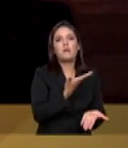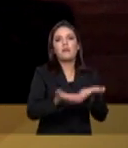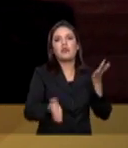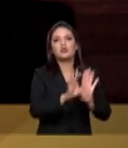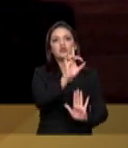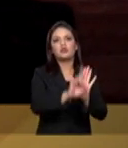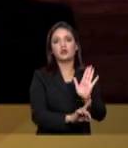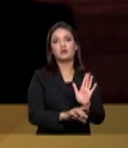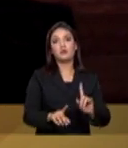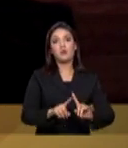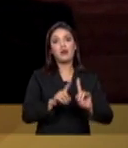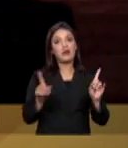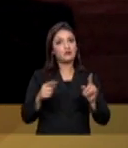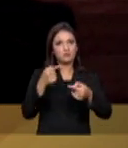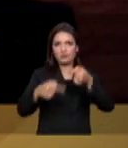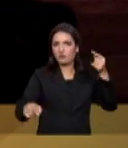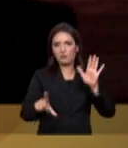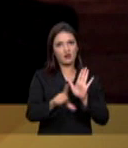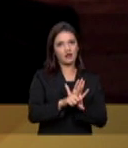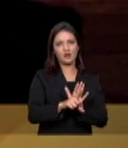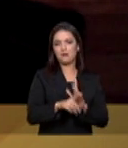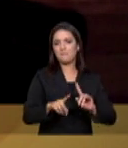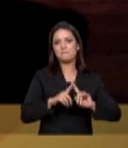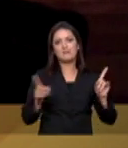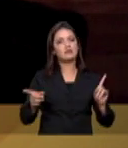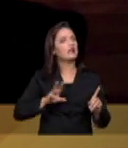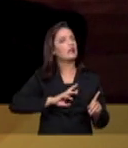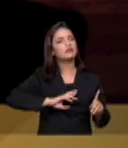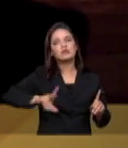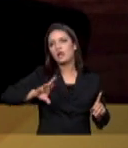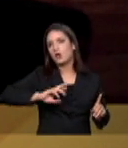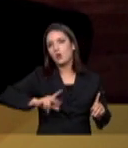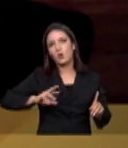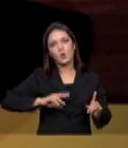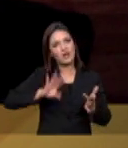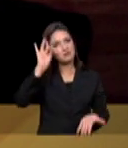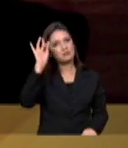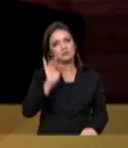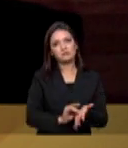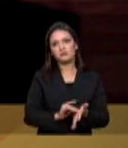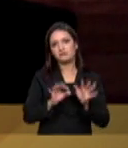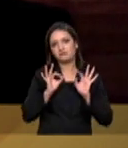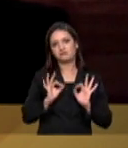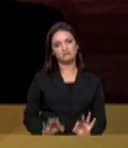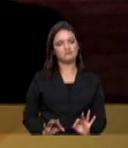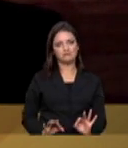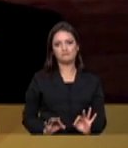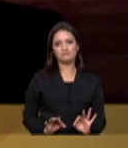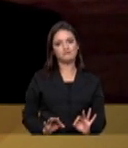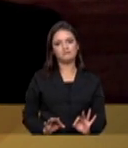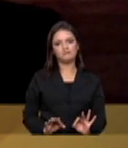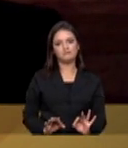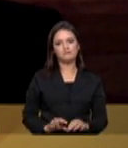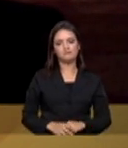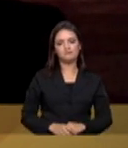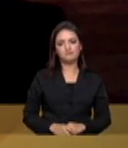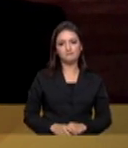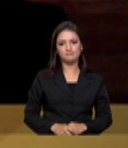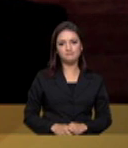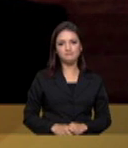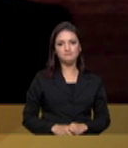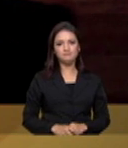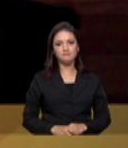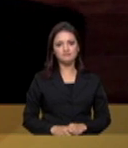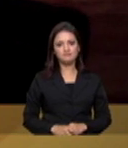Mas que não consideram tenha sido legitimado o legitimadas pelo ordenamento jurídico